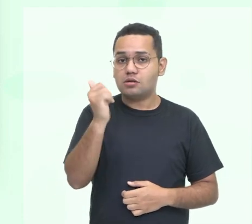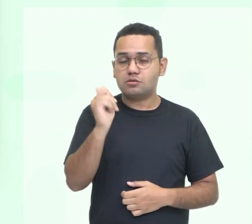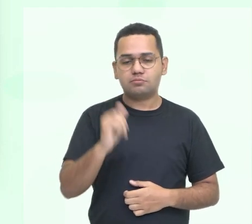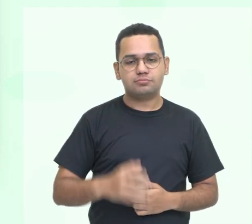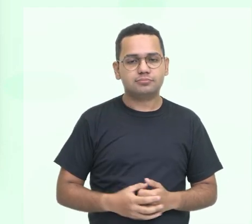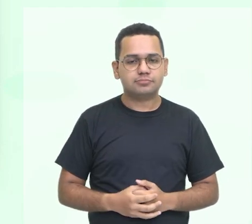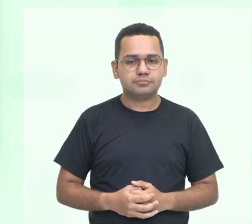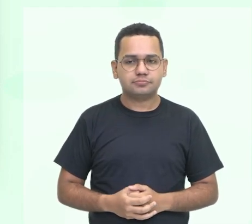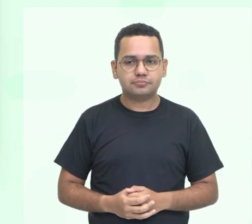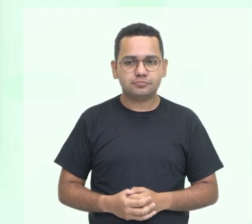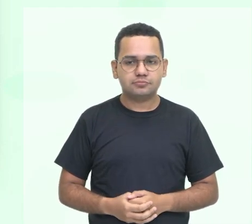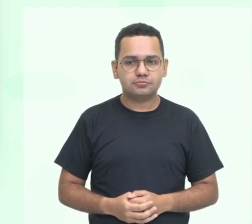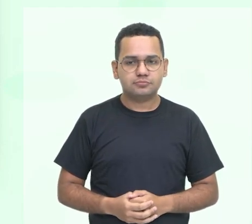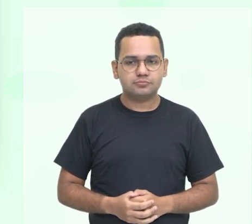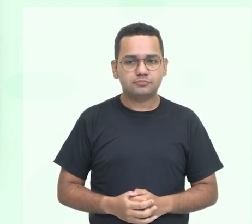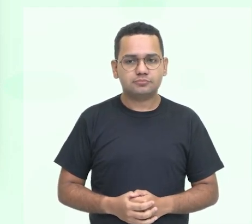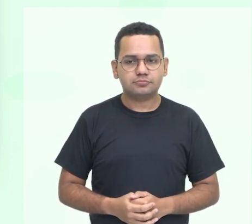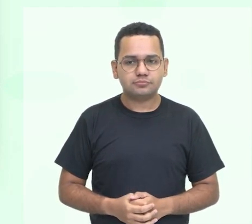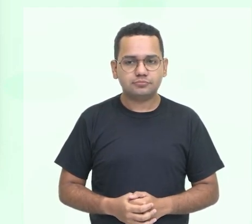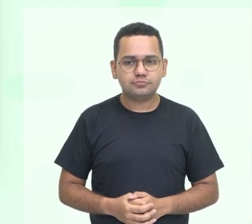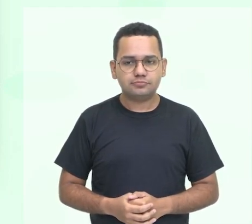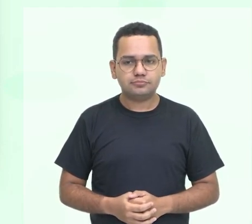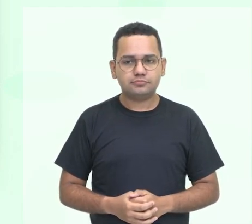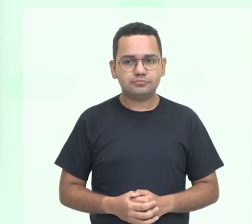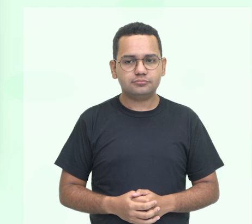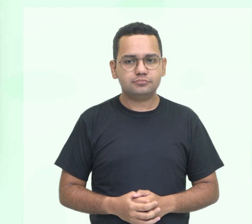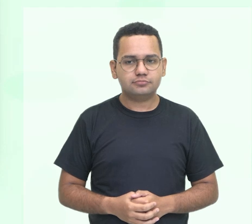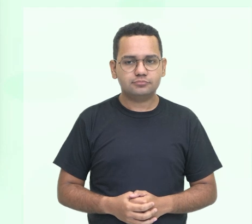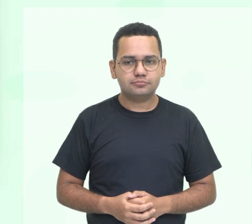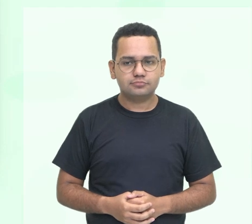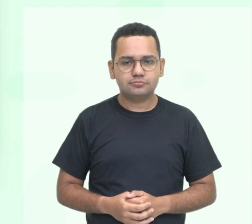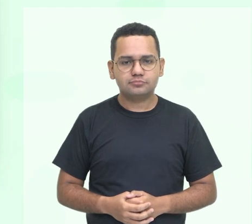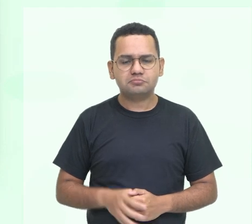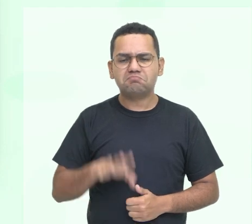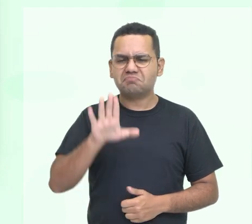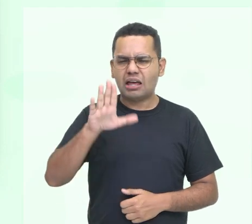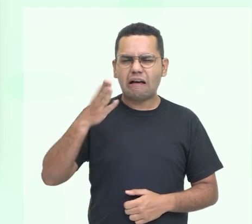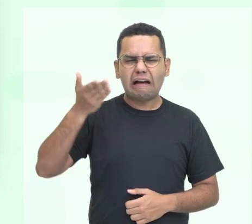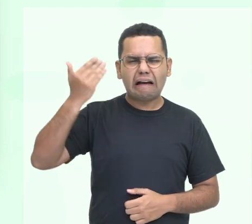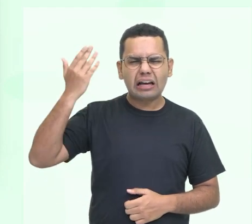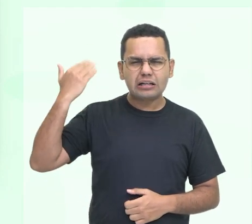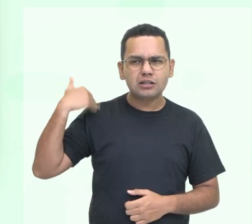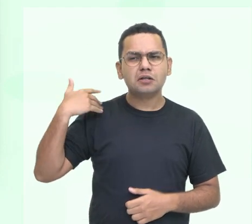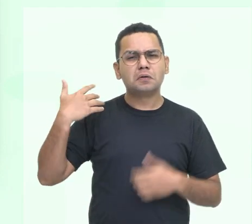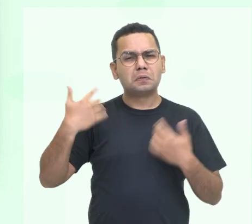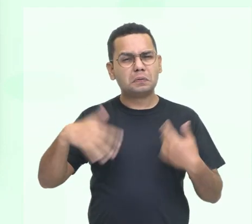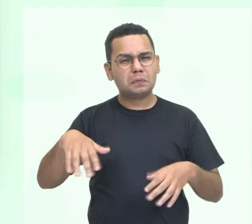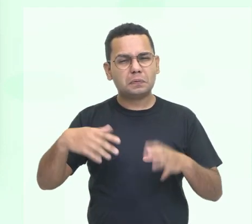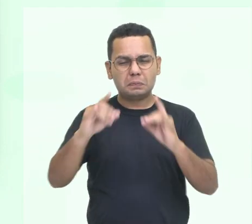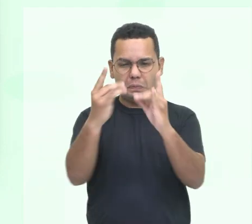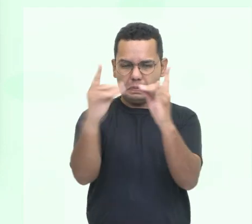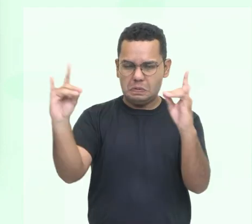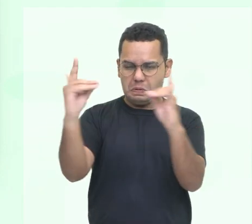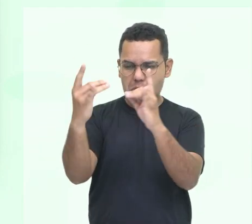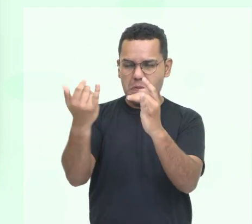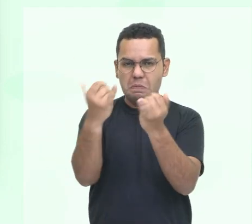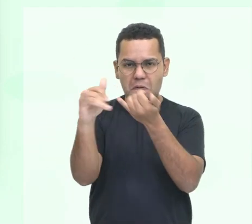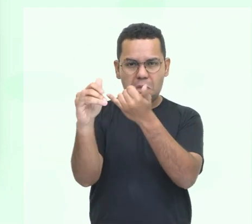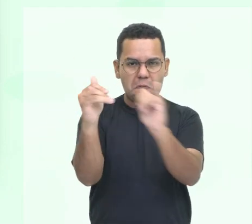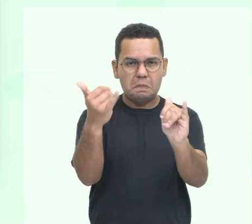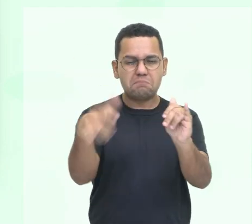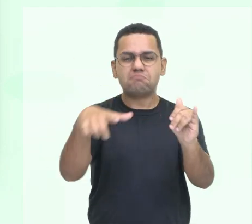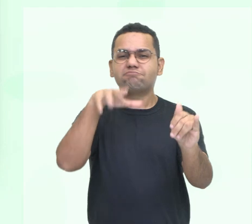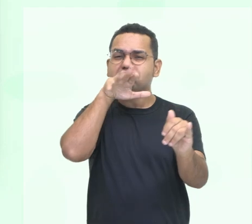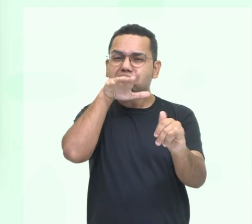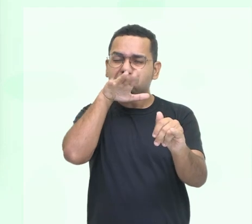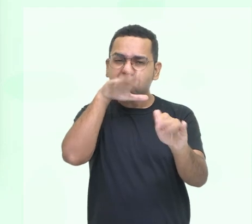né, que era um ponto completamente sucateado e deficitário do Brasil, e também